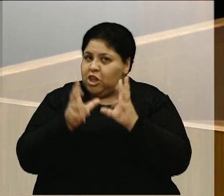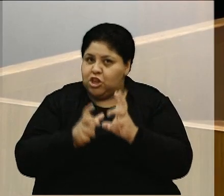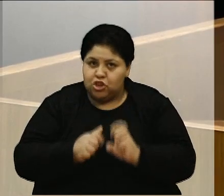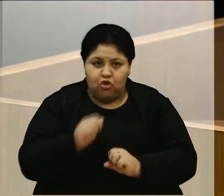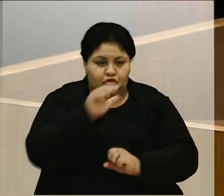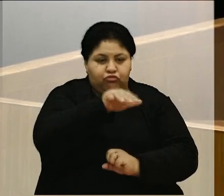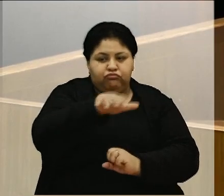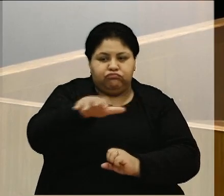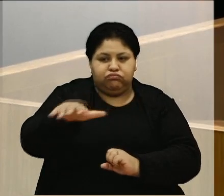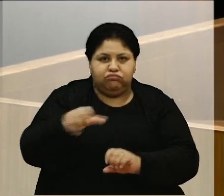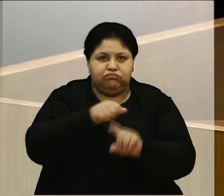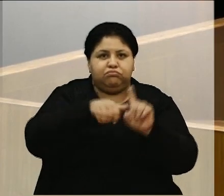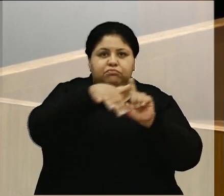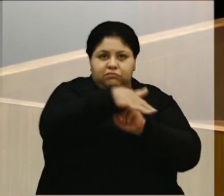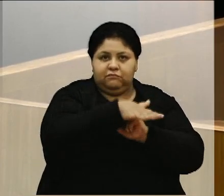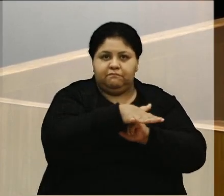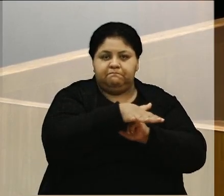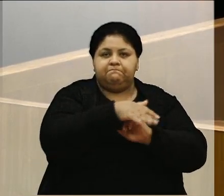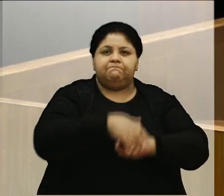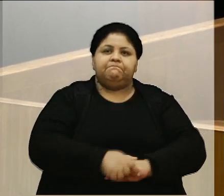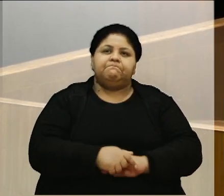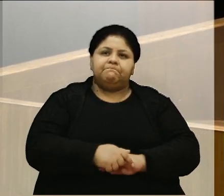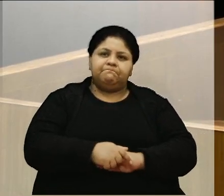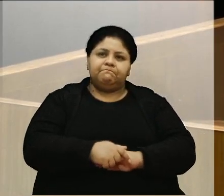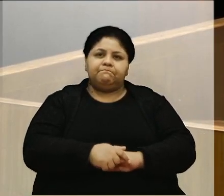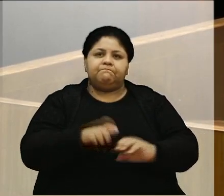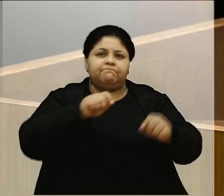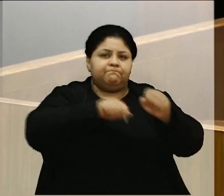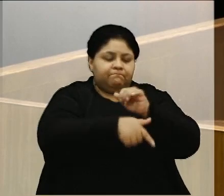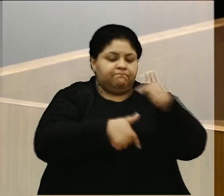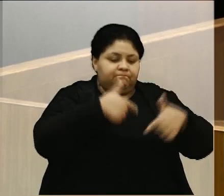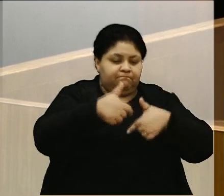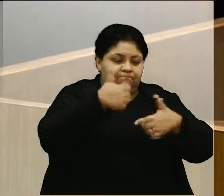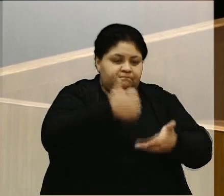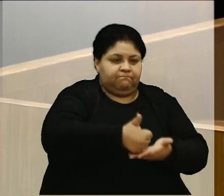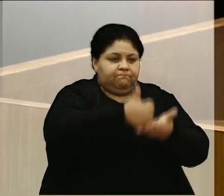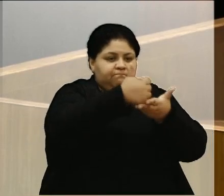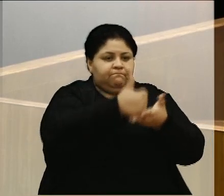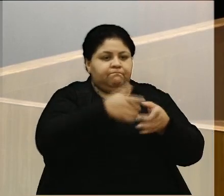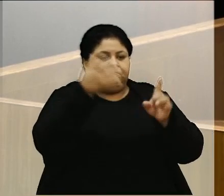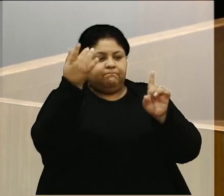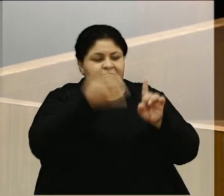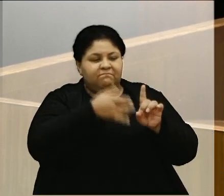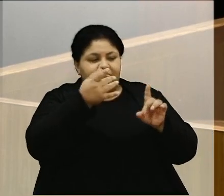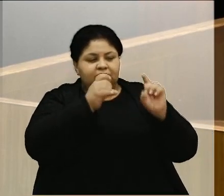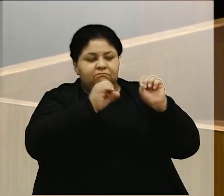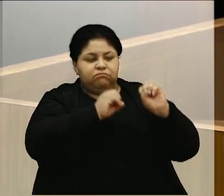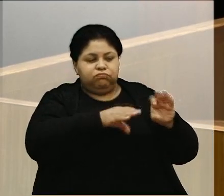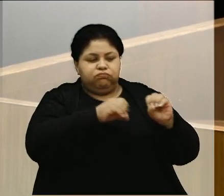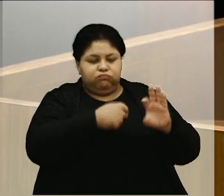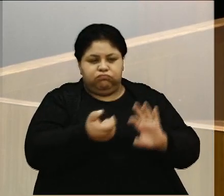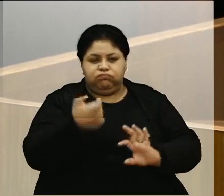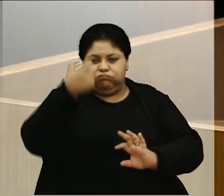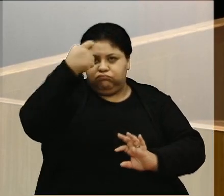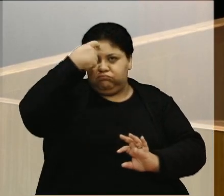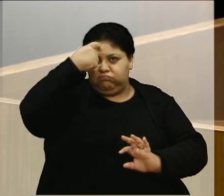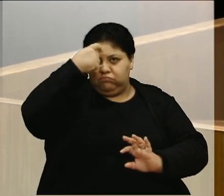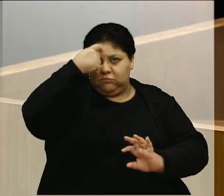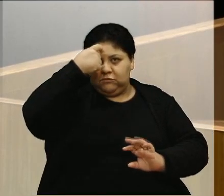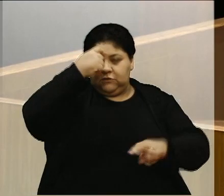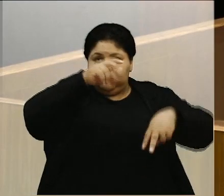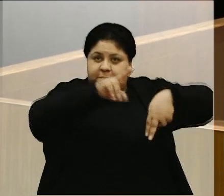da sociedade. Ao investir em serviços de apoio às vítimas, educação e conscientização sobre questões de gênero